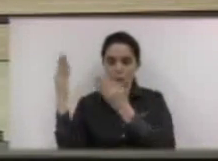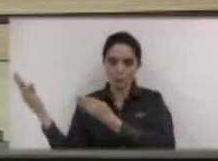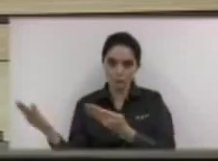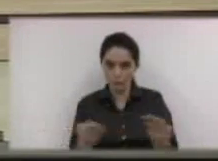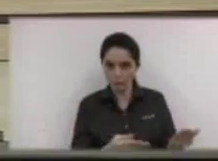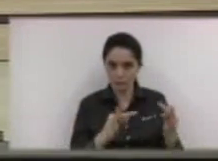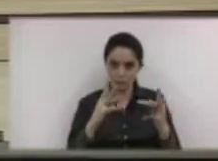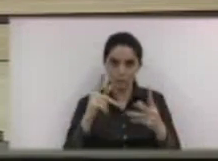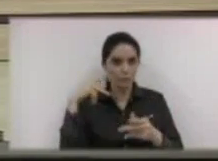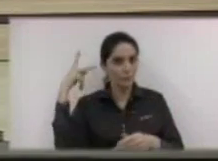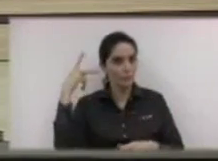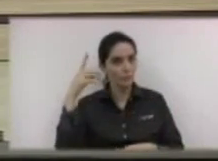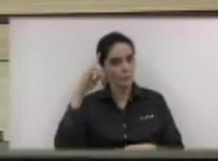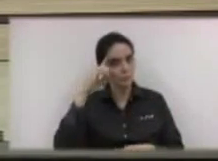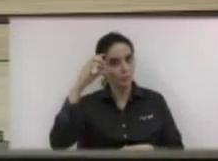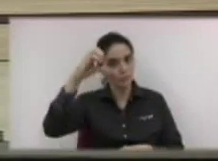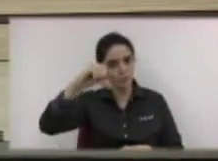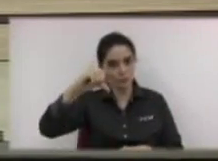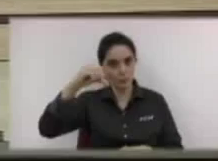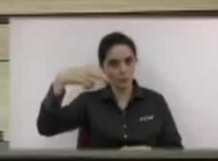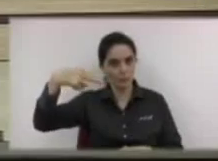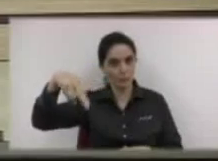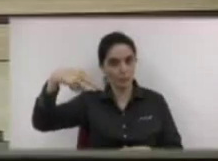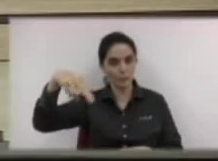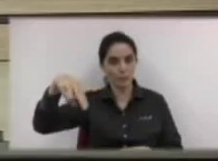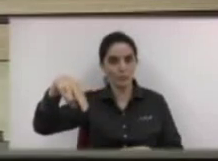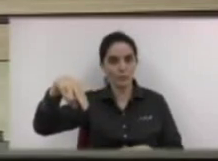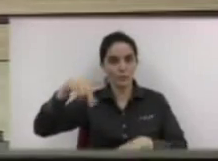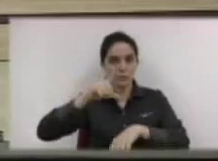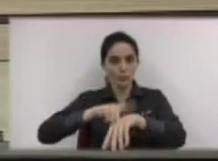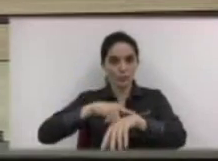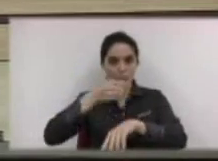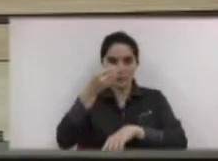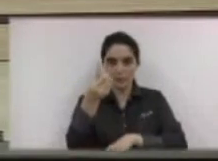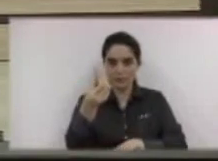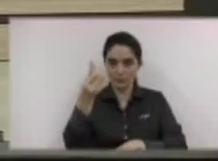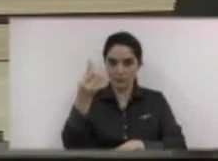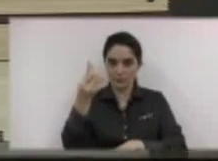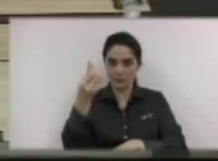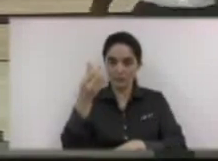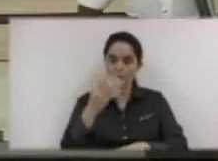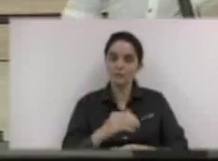nobres vereadores para o dia 9 de novembro, às 18